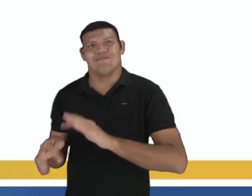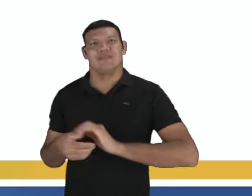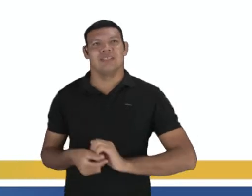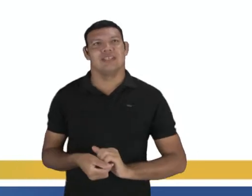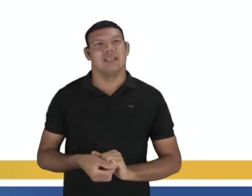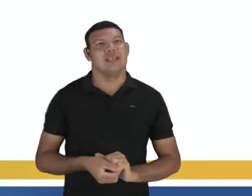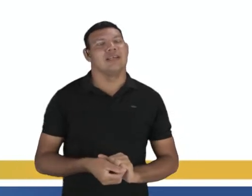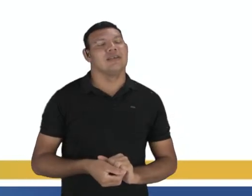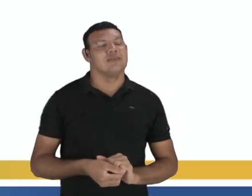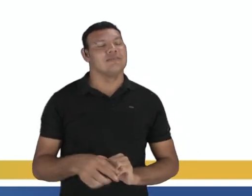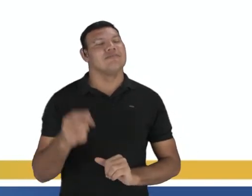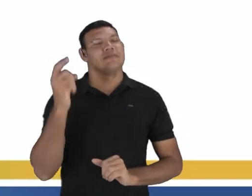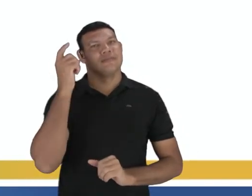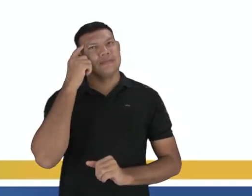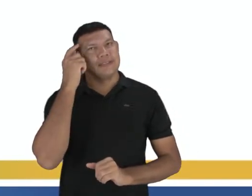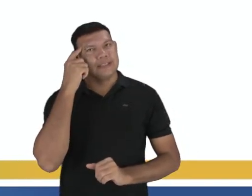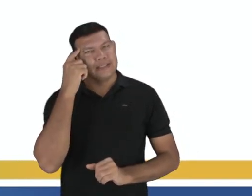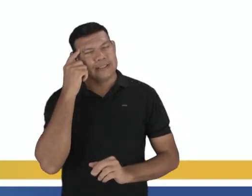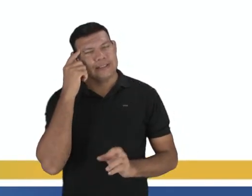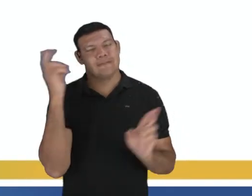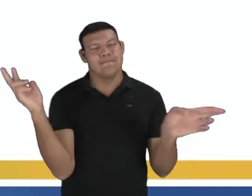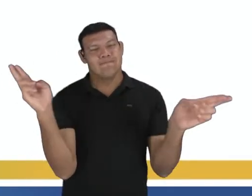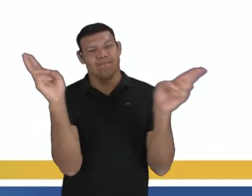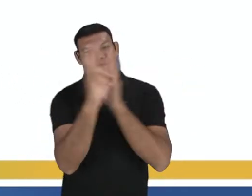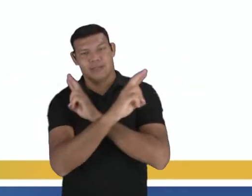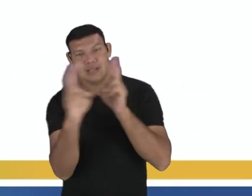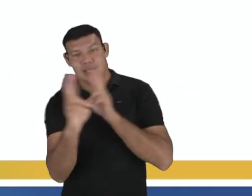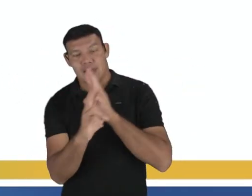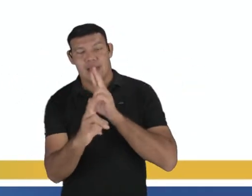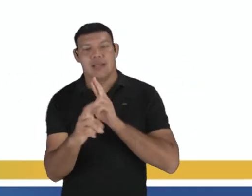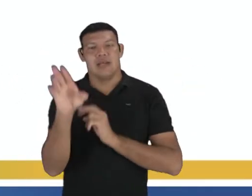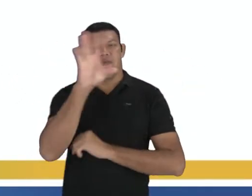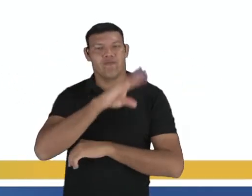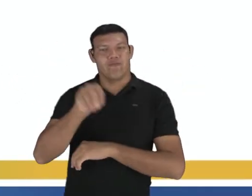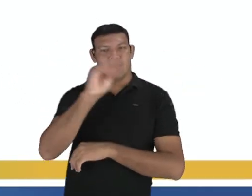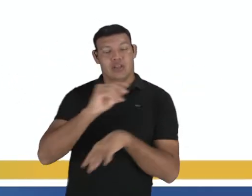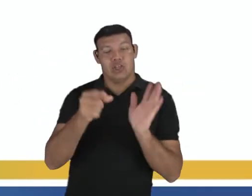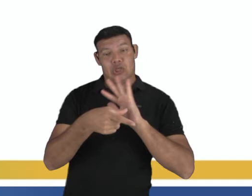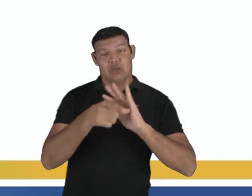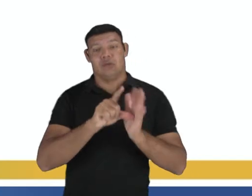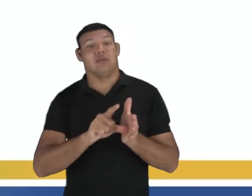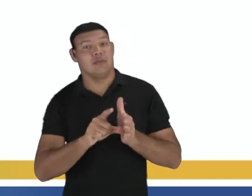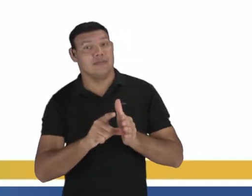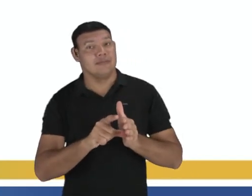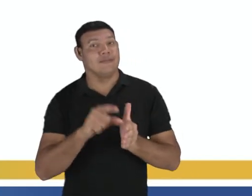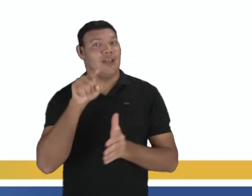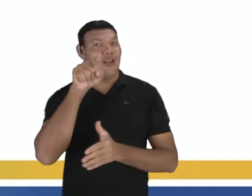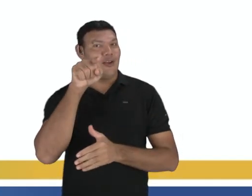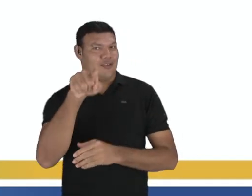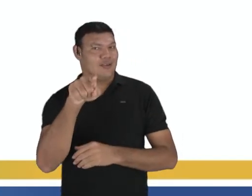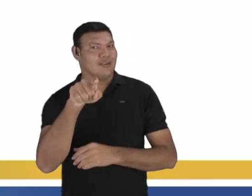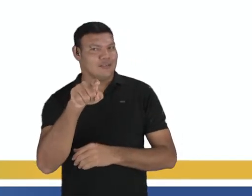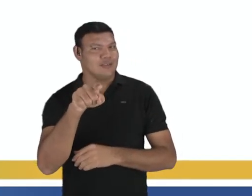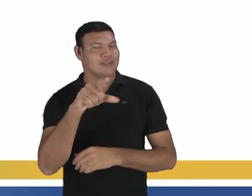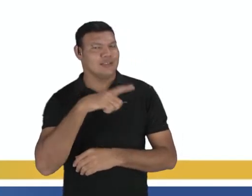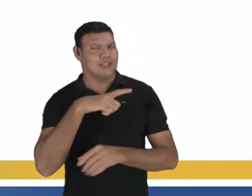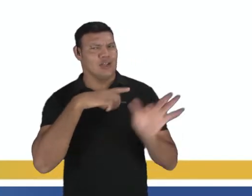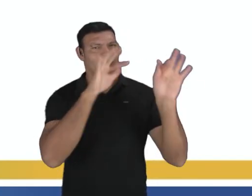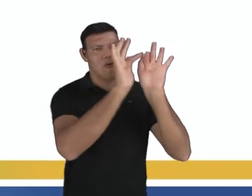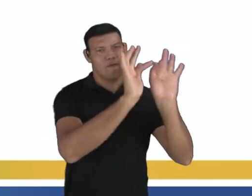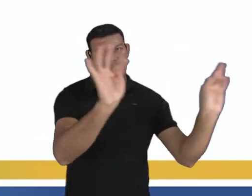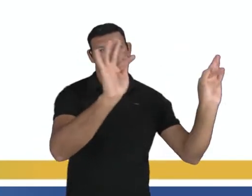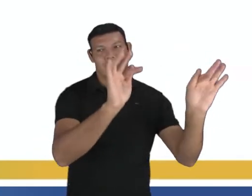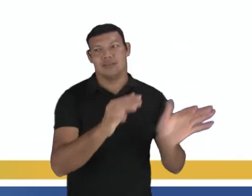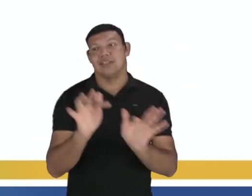denotam uma conclusão em relação ao que foi dito anteriormente. Ou seja, você diz, existe um trecho